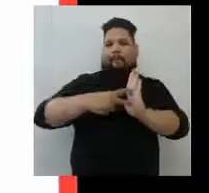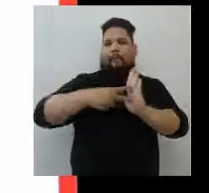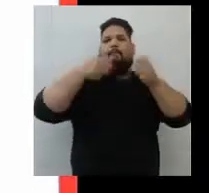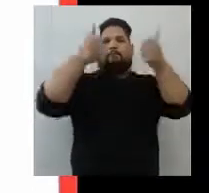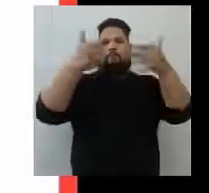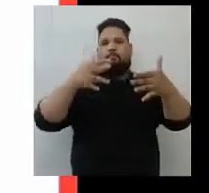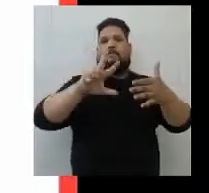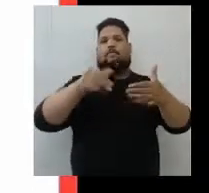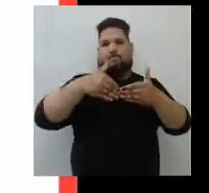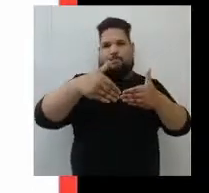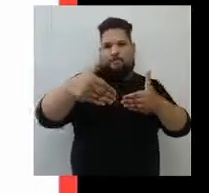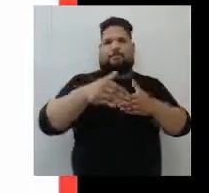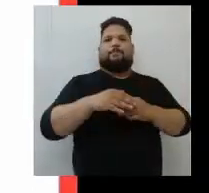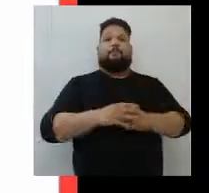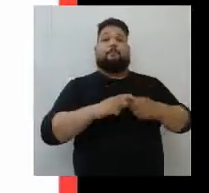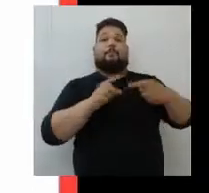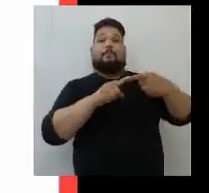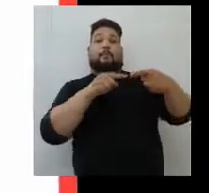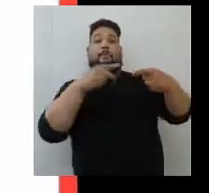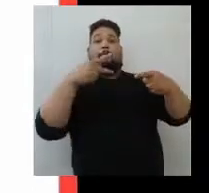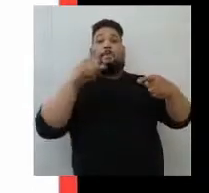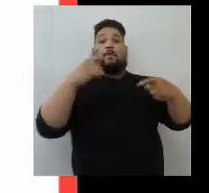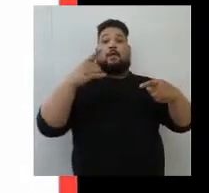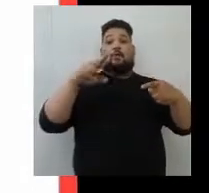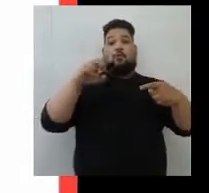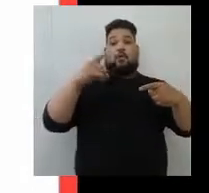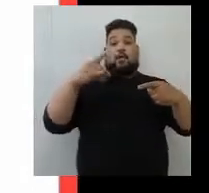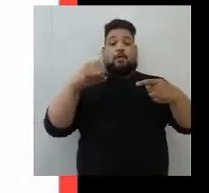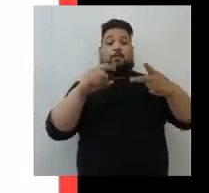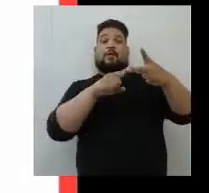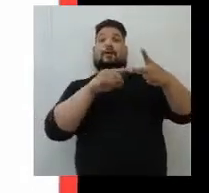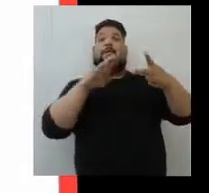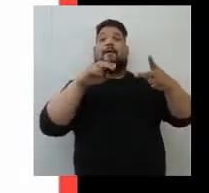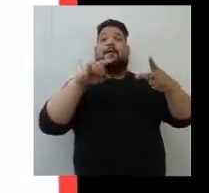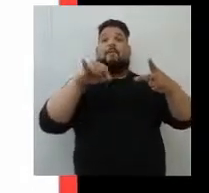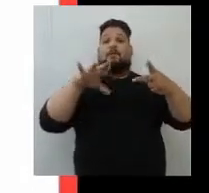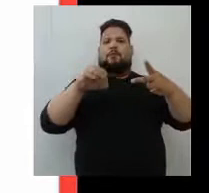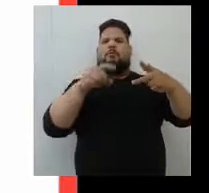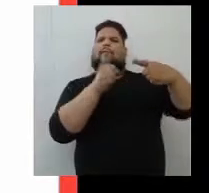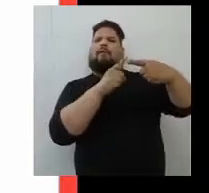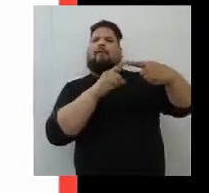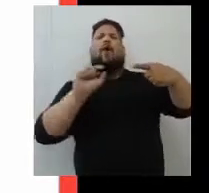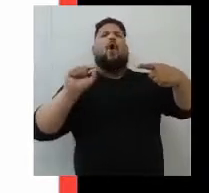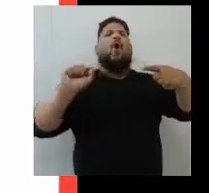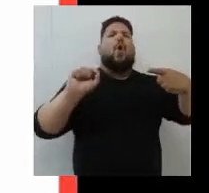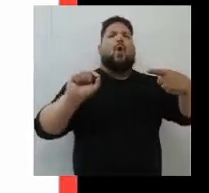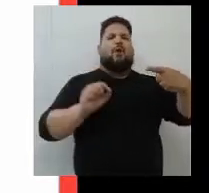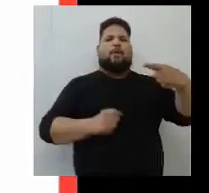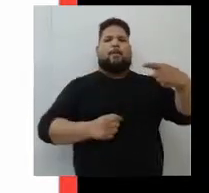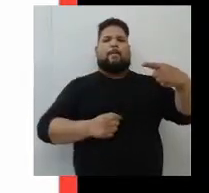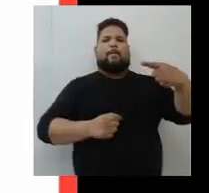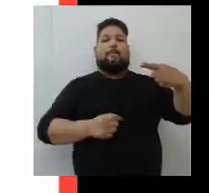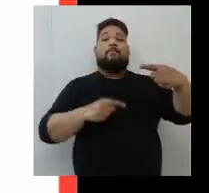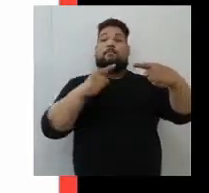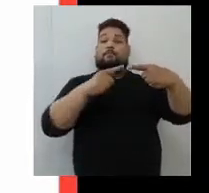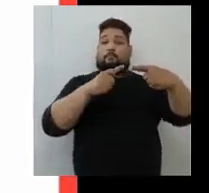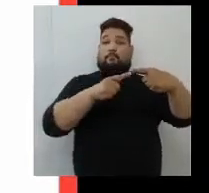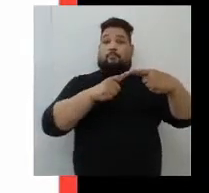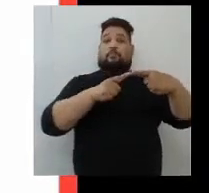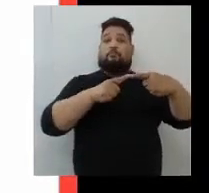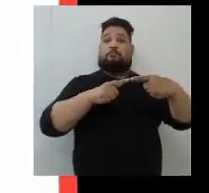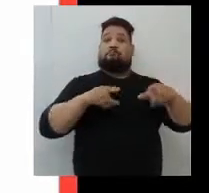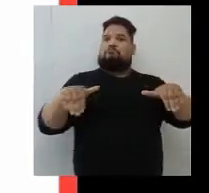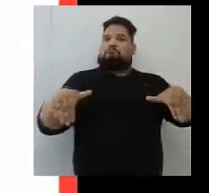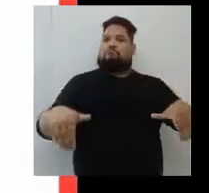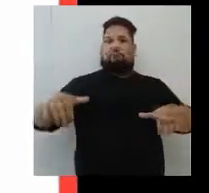o que seria o beneplácito para você. Tá certo? Então, o padroado seria a permissão do monarca, em